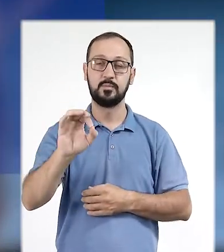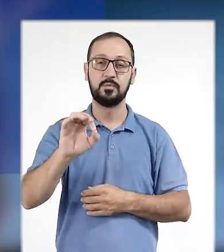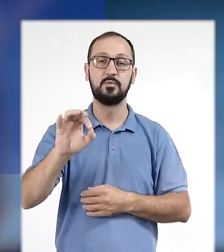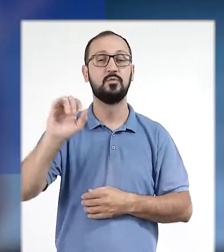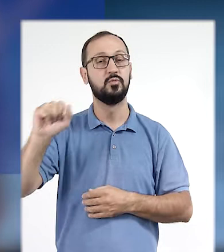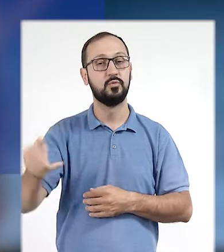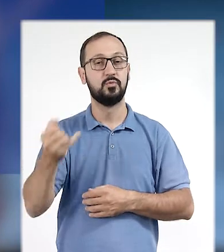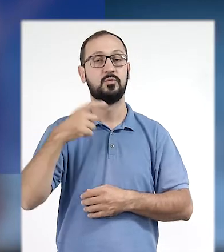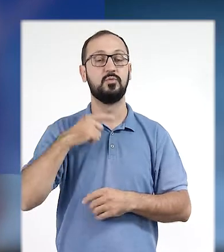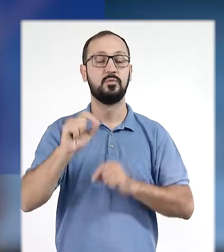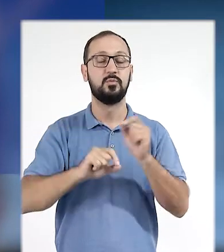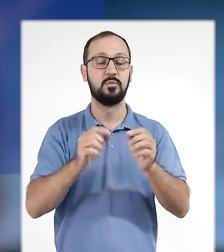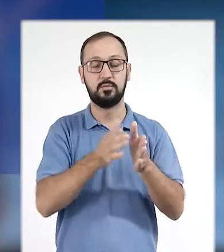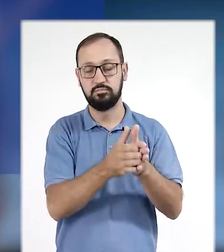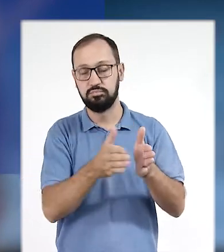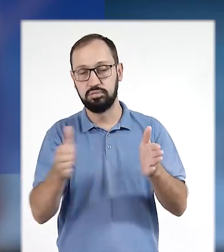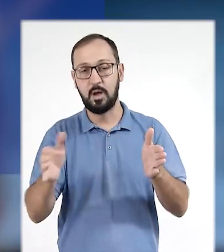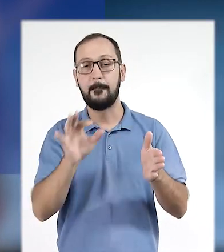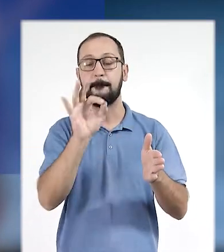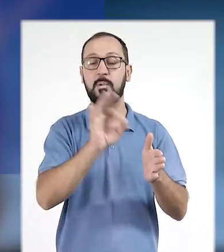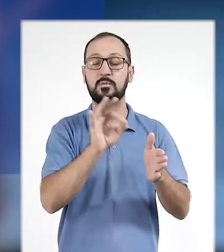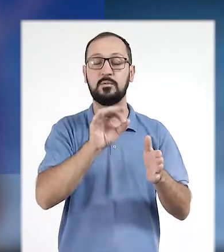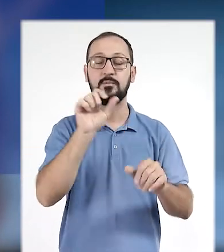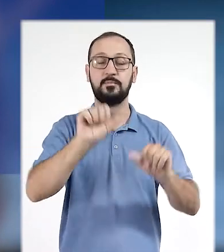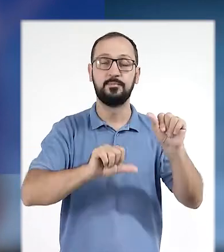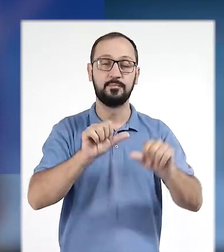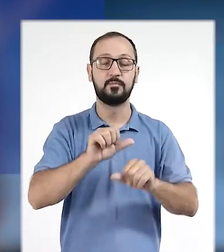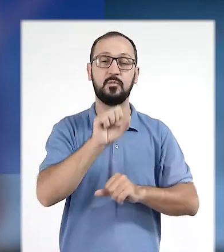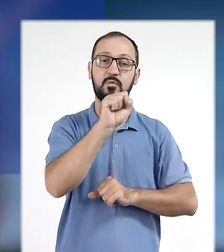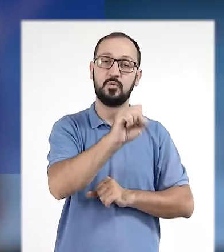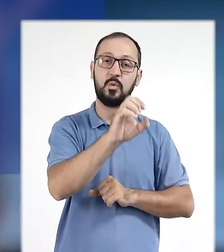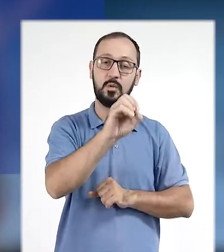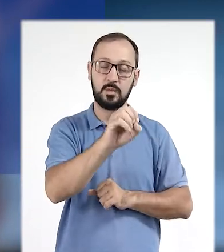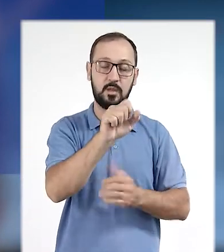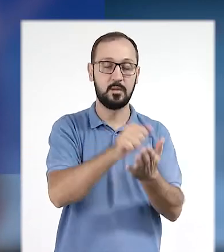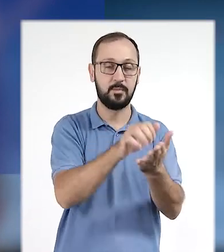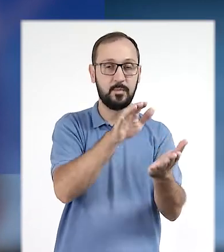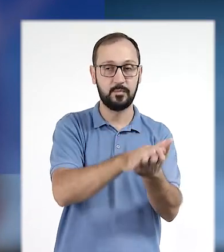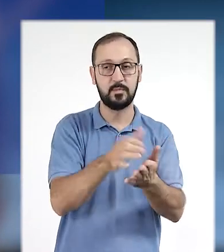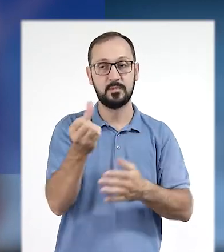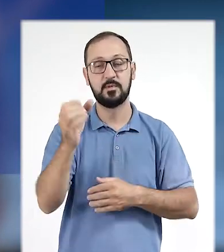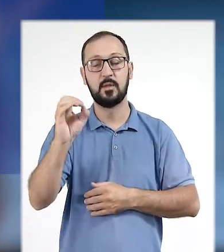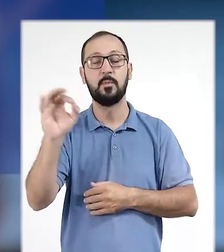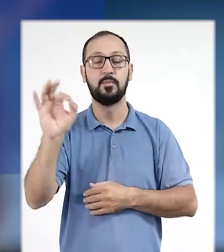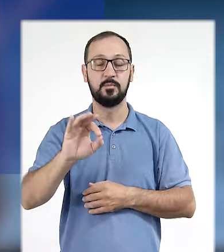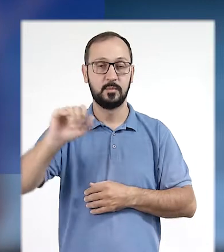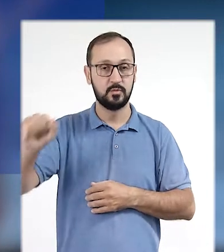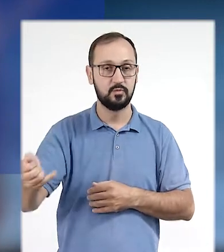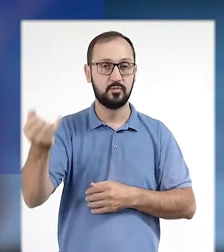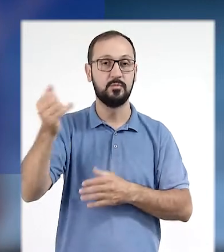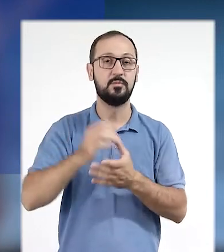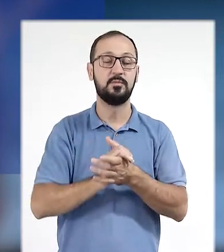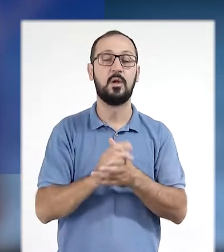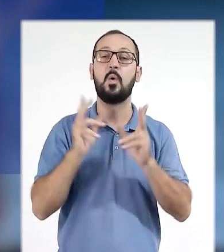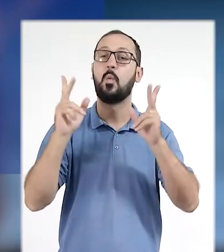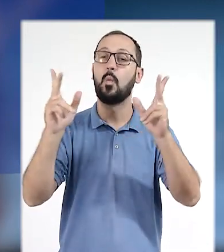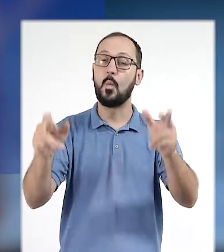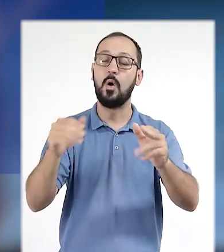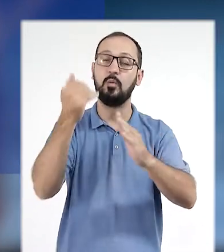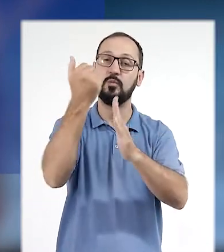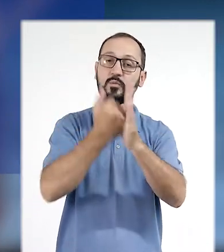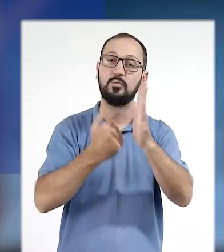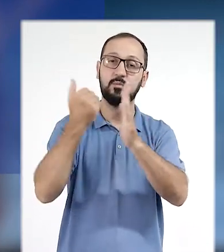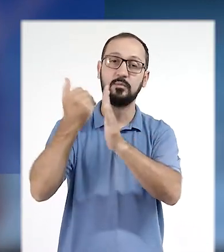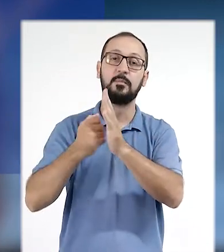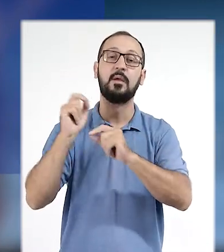parcelamento entre 2 e 60 parcelas, os percentuais de desconto são de 80% para multas e 60% para juros. Os